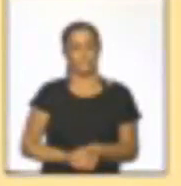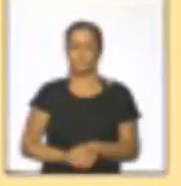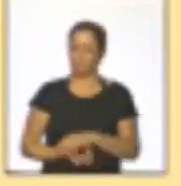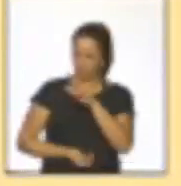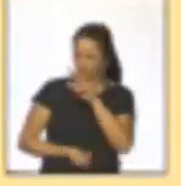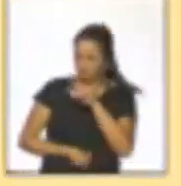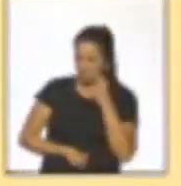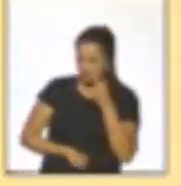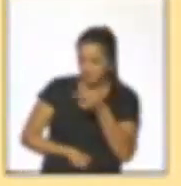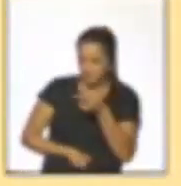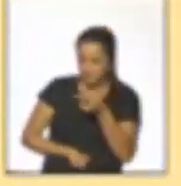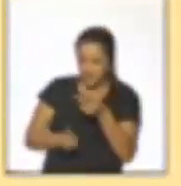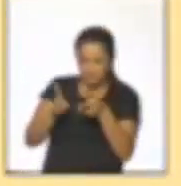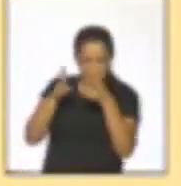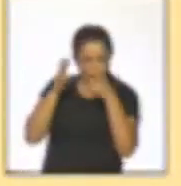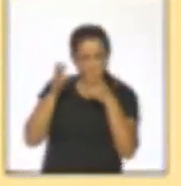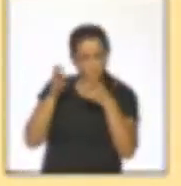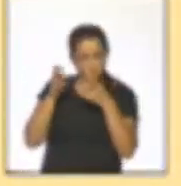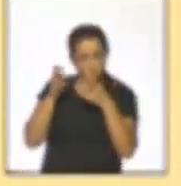Você percebeu?